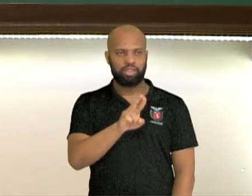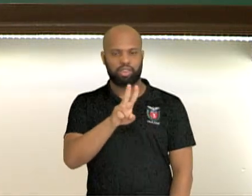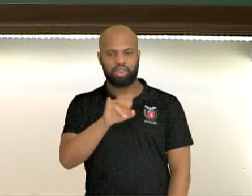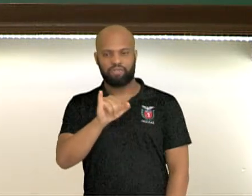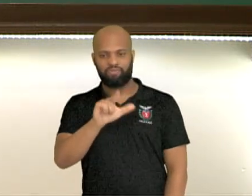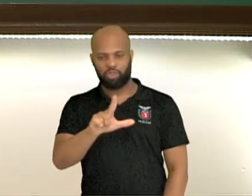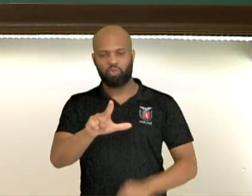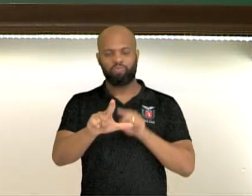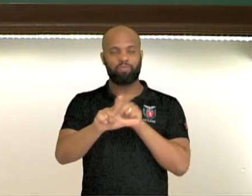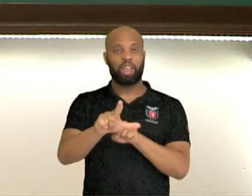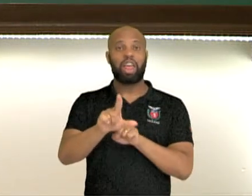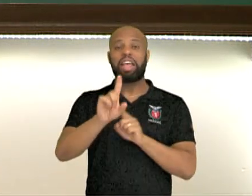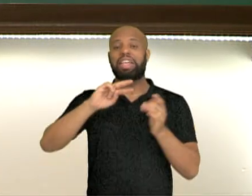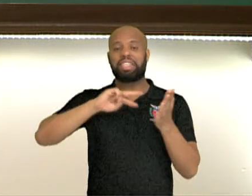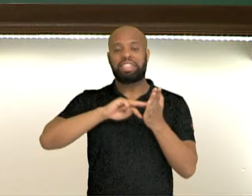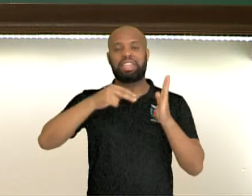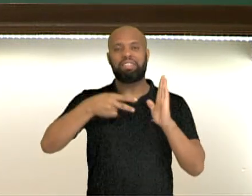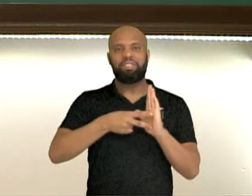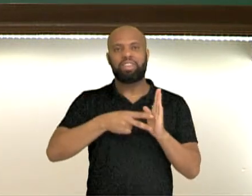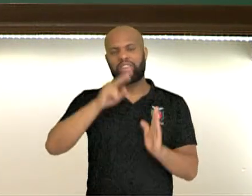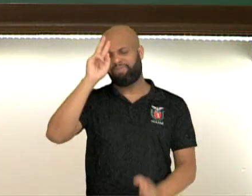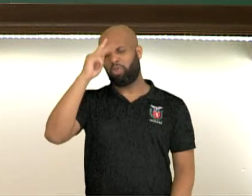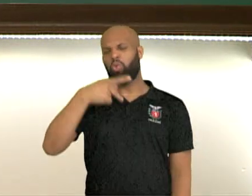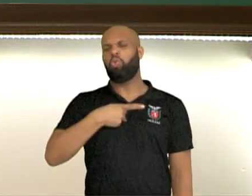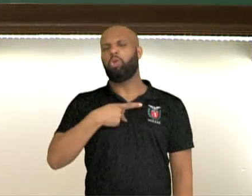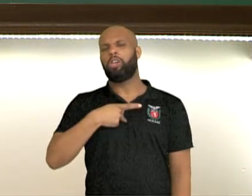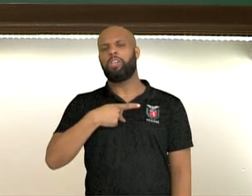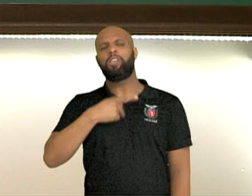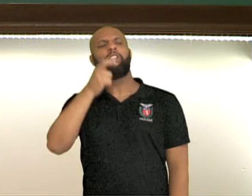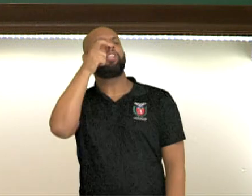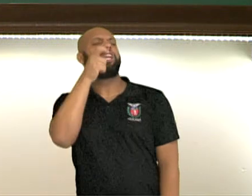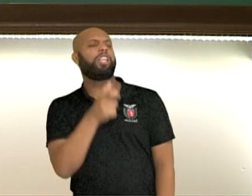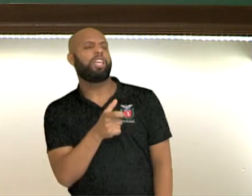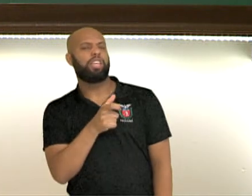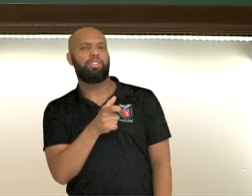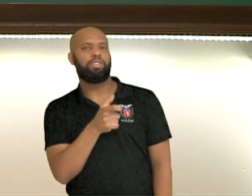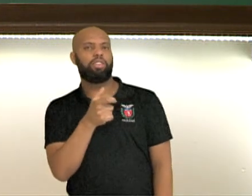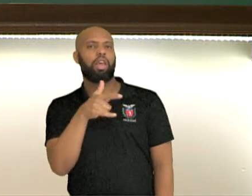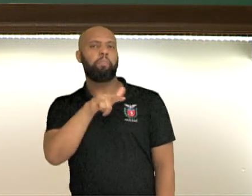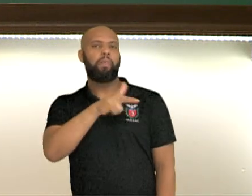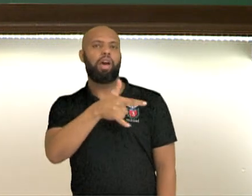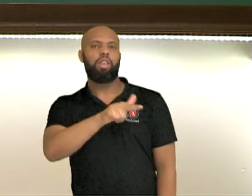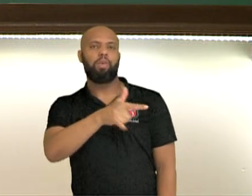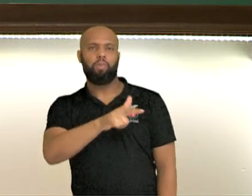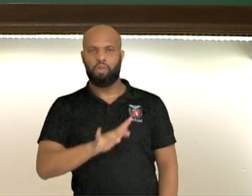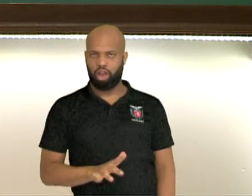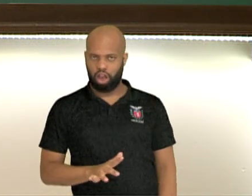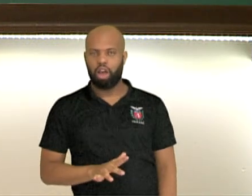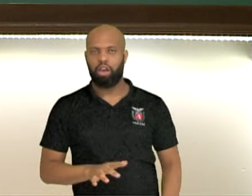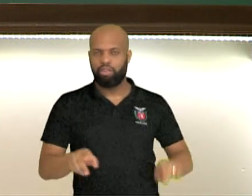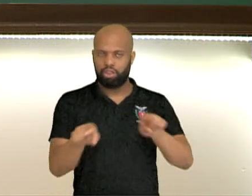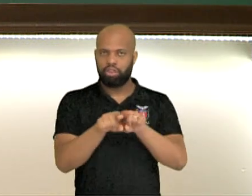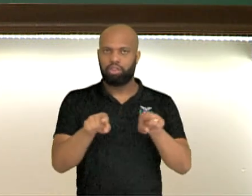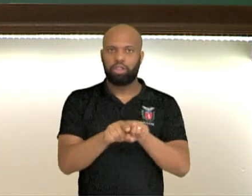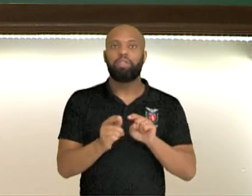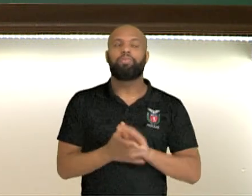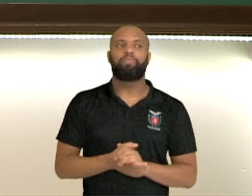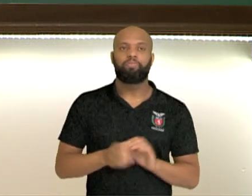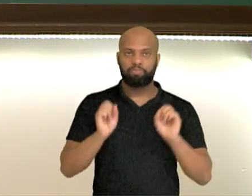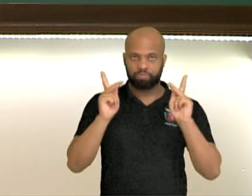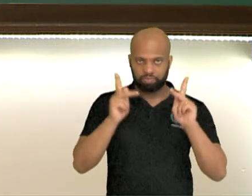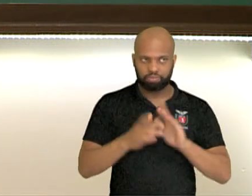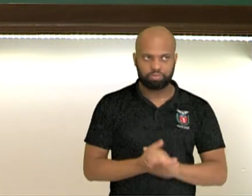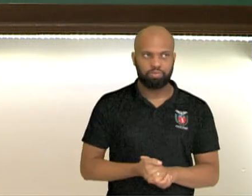ruim, uma pessoa egoísta, interesseira, manipuladora. O ser humano vil, V-I-L, vil. Beleza, turma?